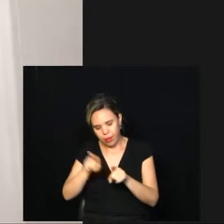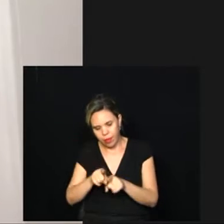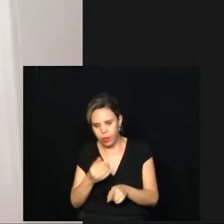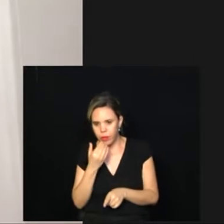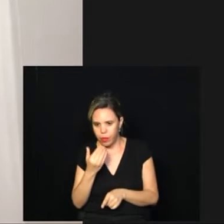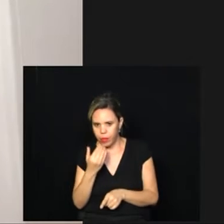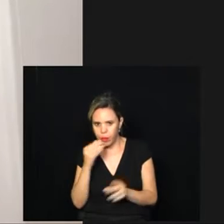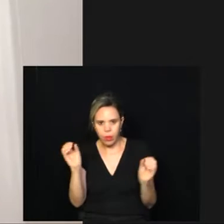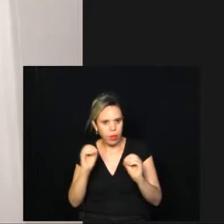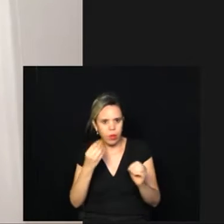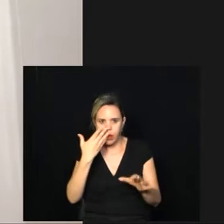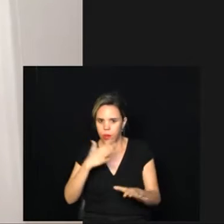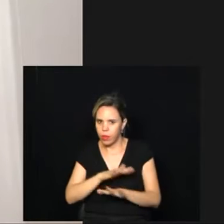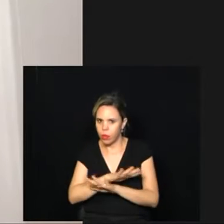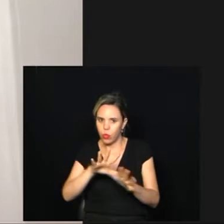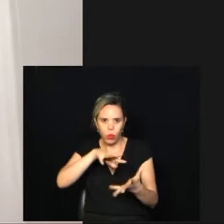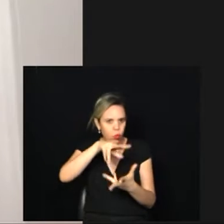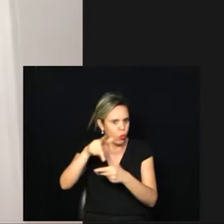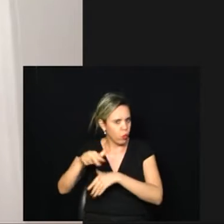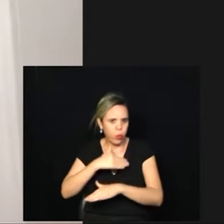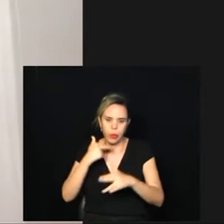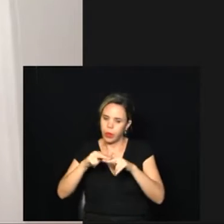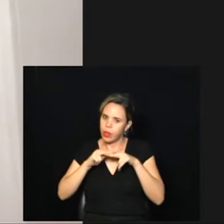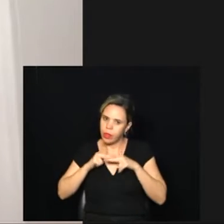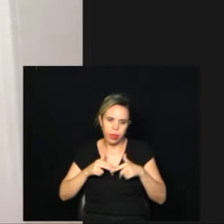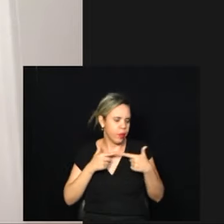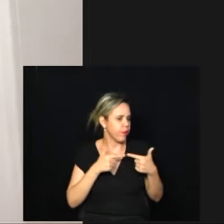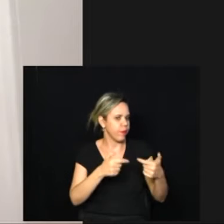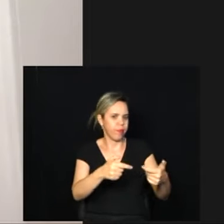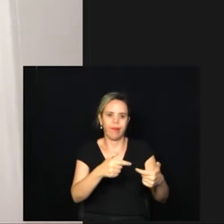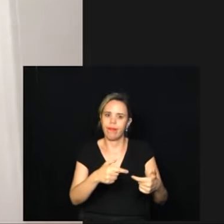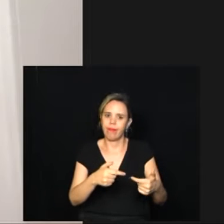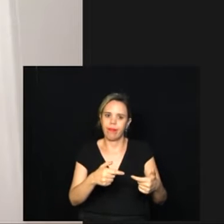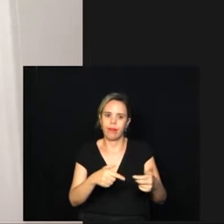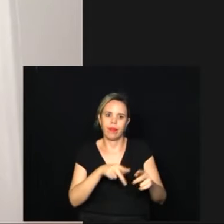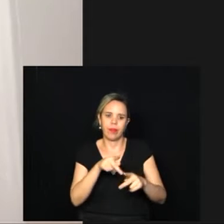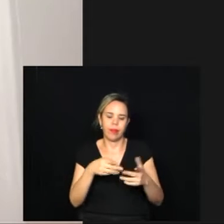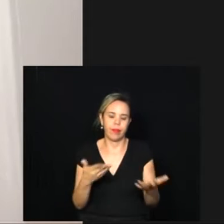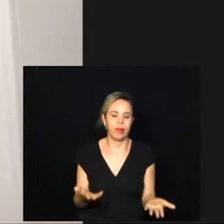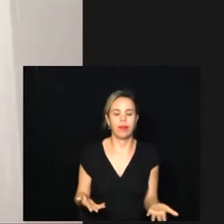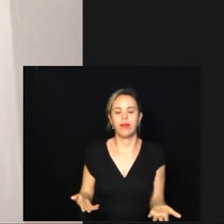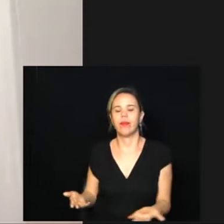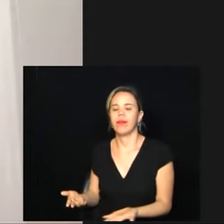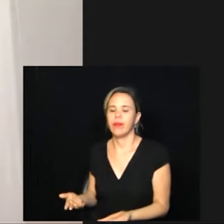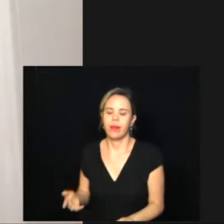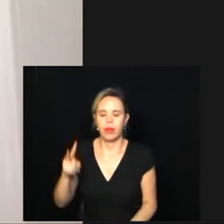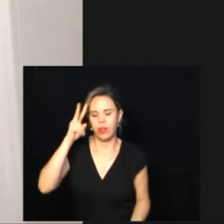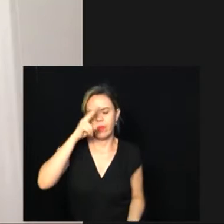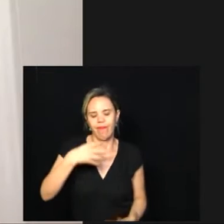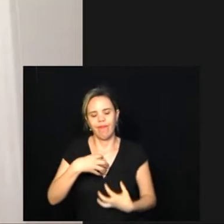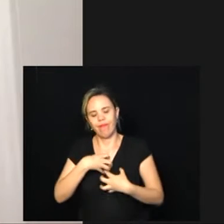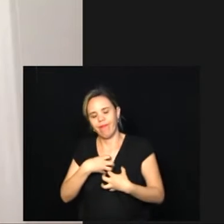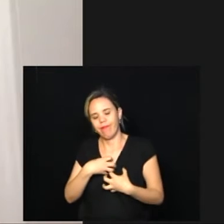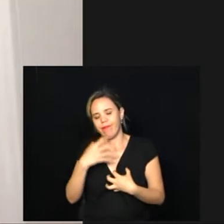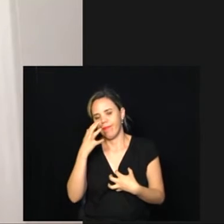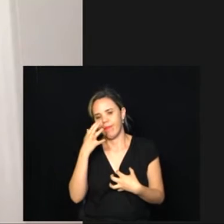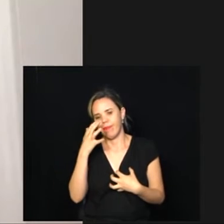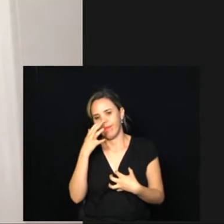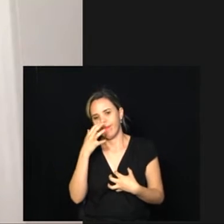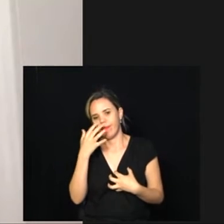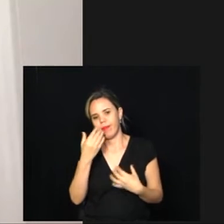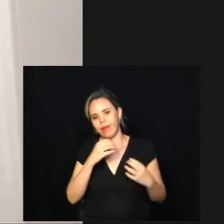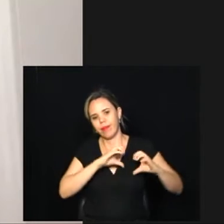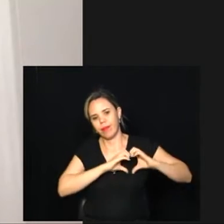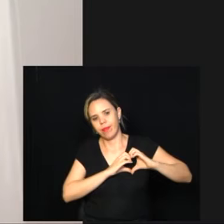pedindo que nenhuma criança mais no mundo morresse por conta da guerra entre os homens. E essa história me encantou, ficou guardada